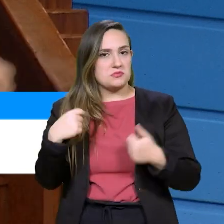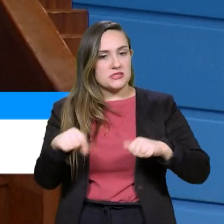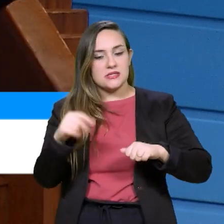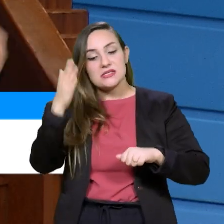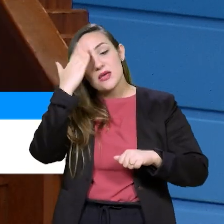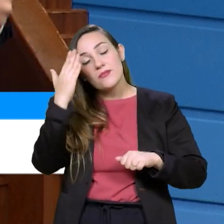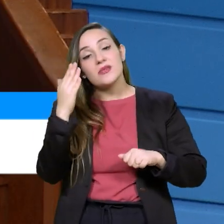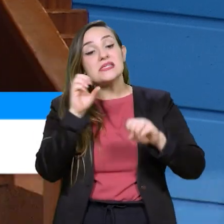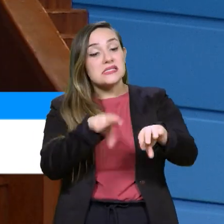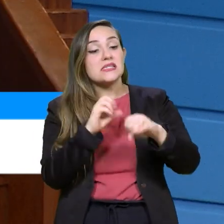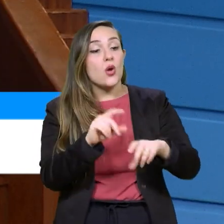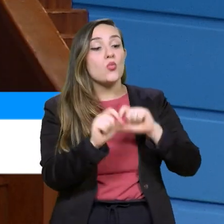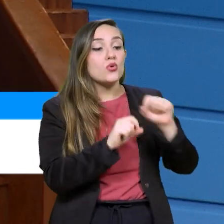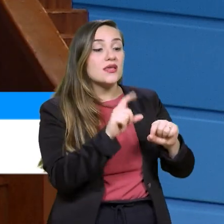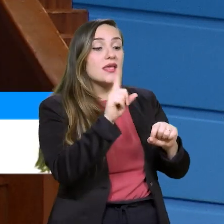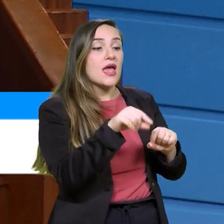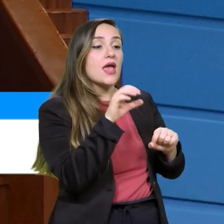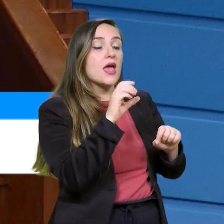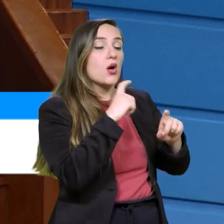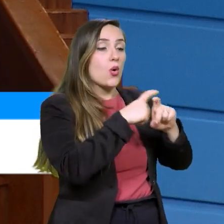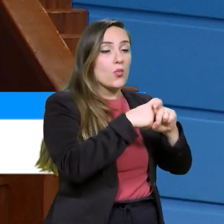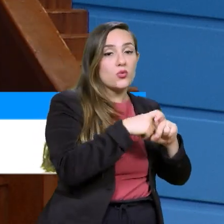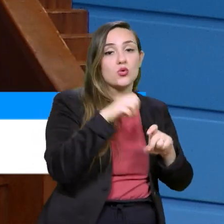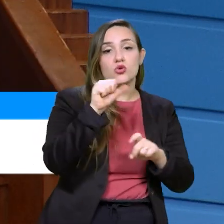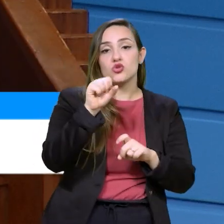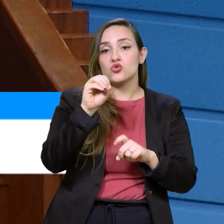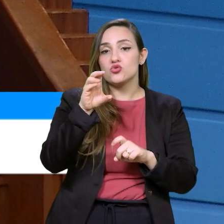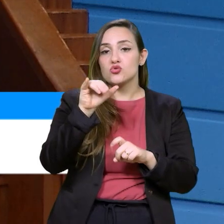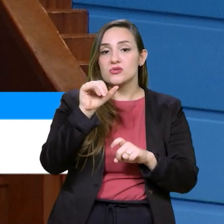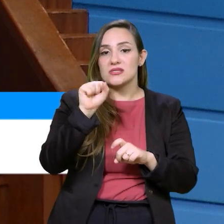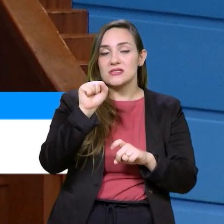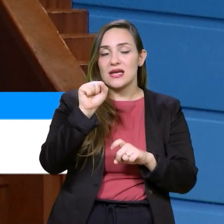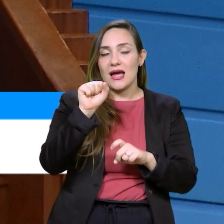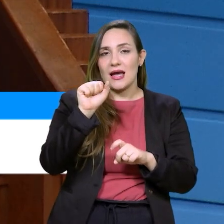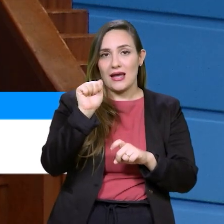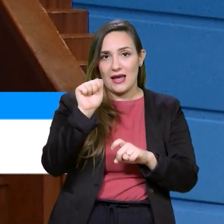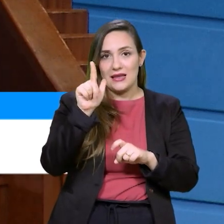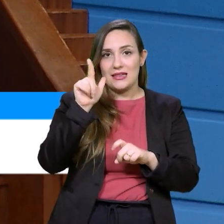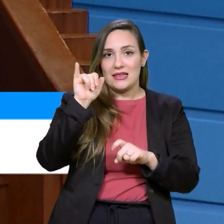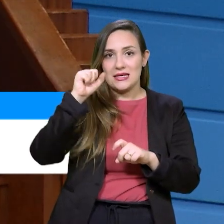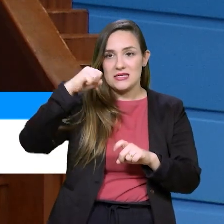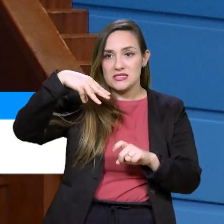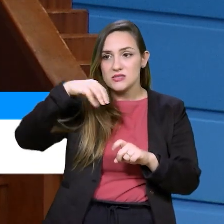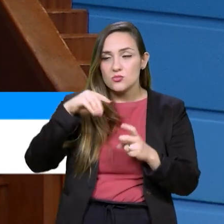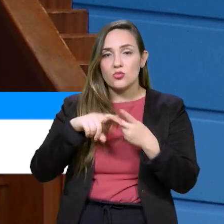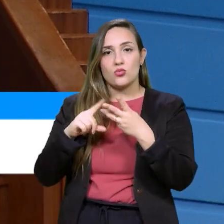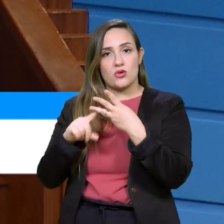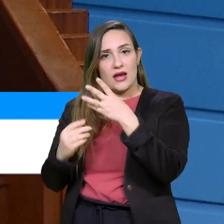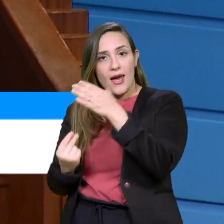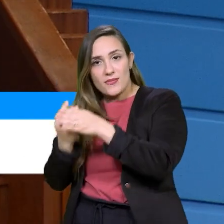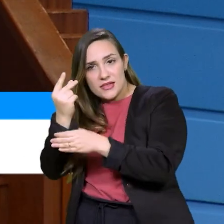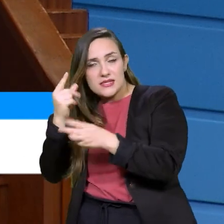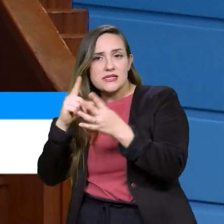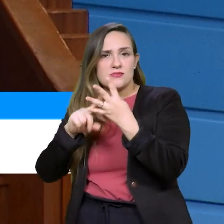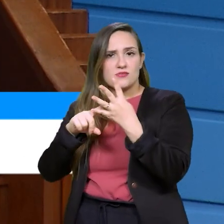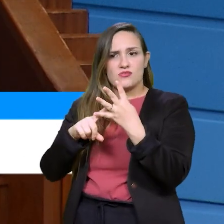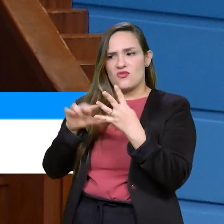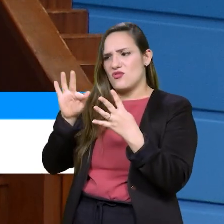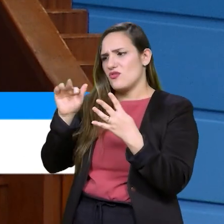o professor tem que ensinar o que é comunismo, o que é socialismo, o que é capitalismo, o que